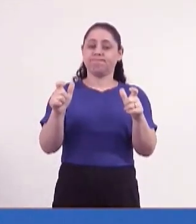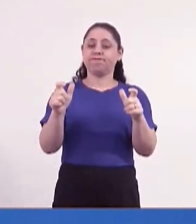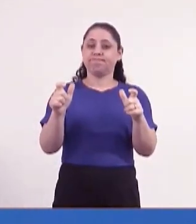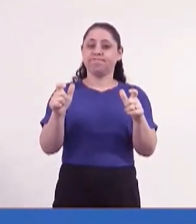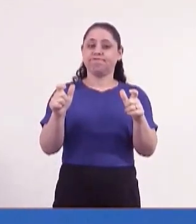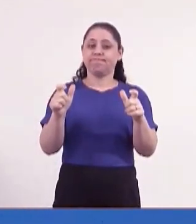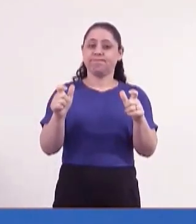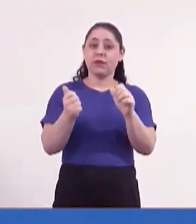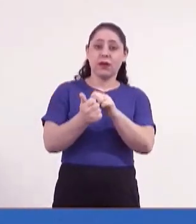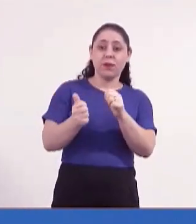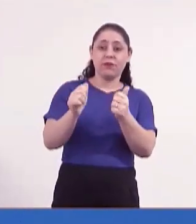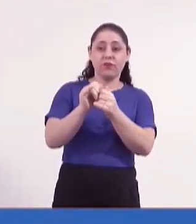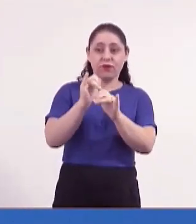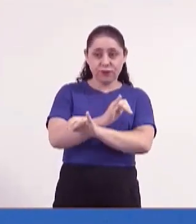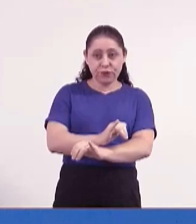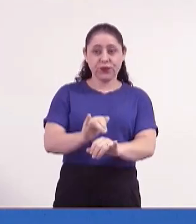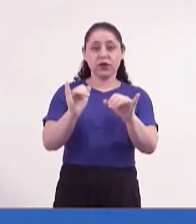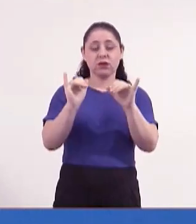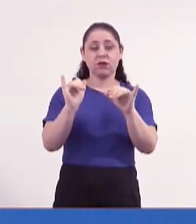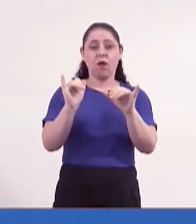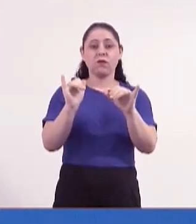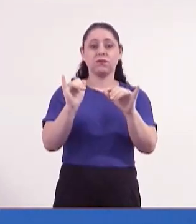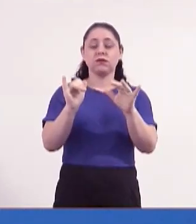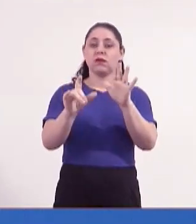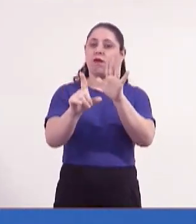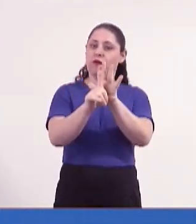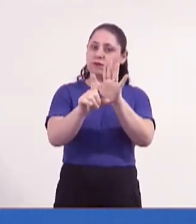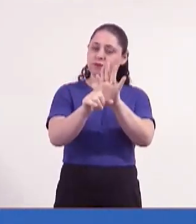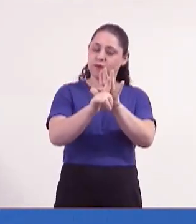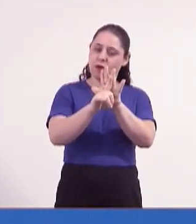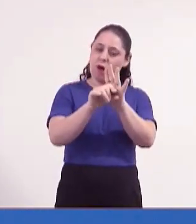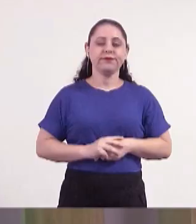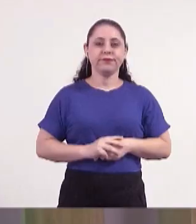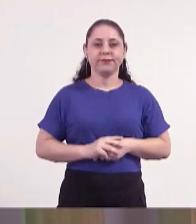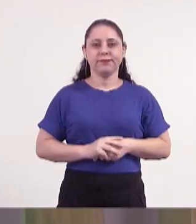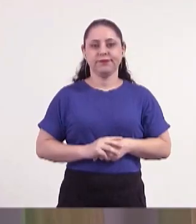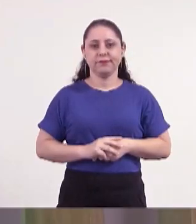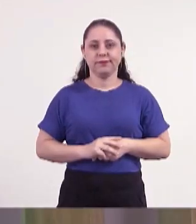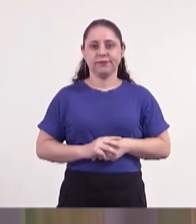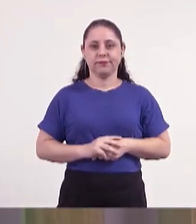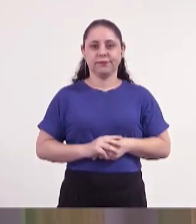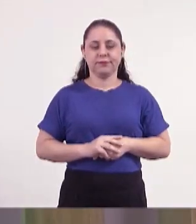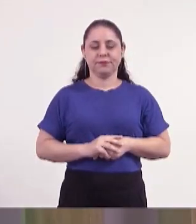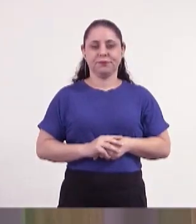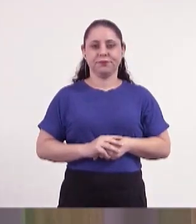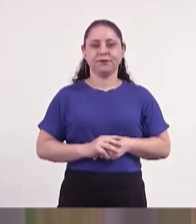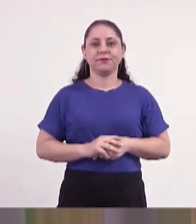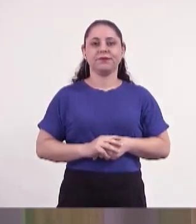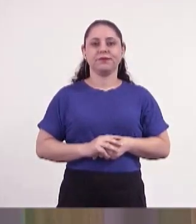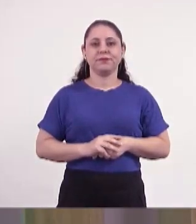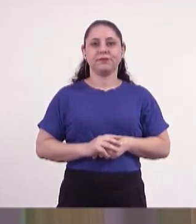também atualizar a nossa legislação.